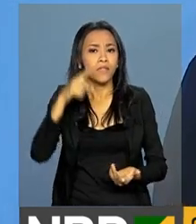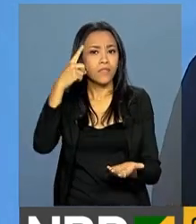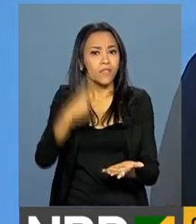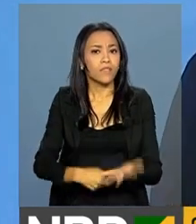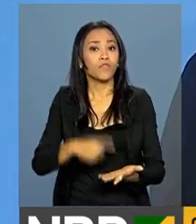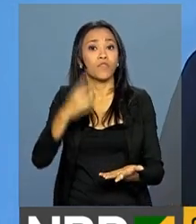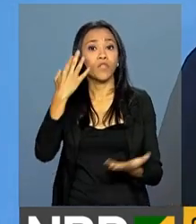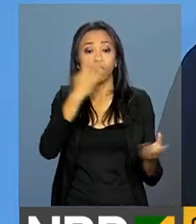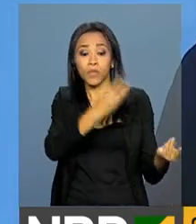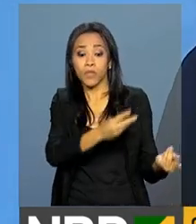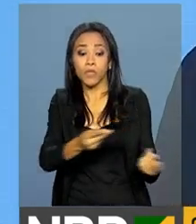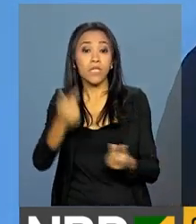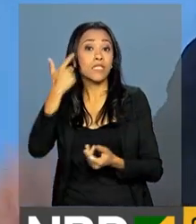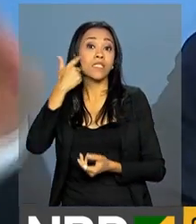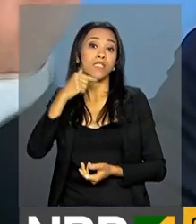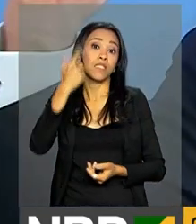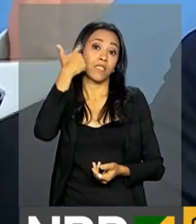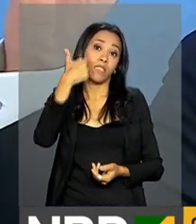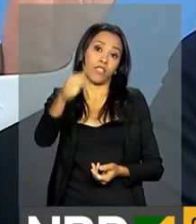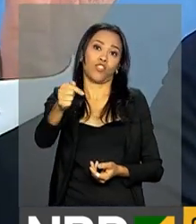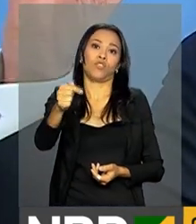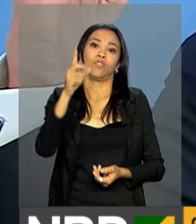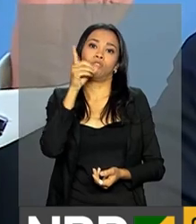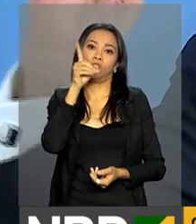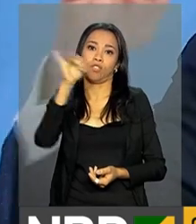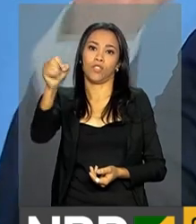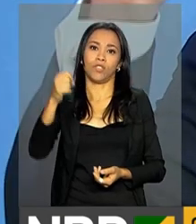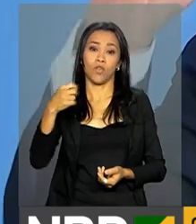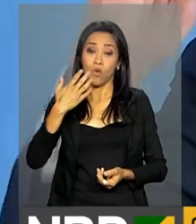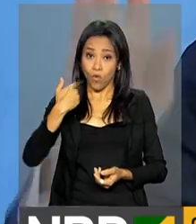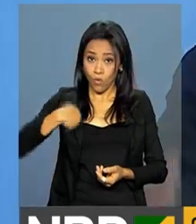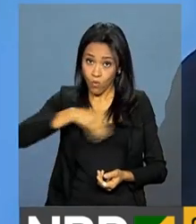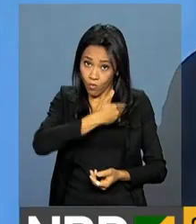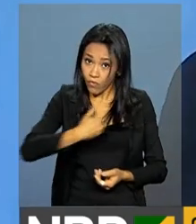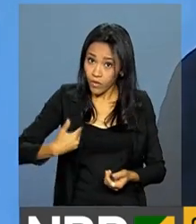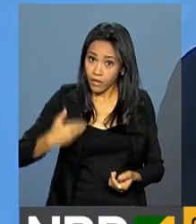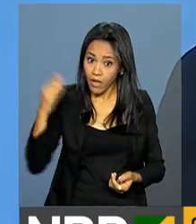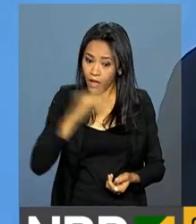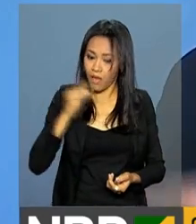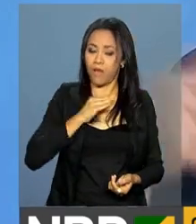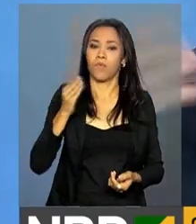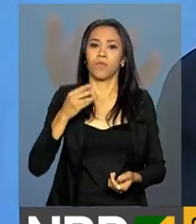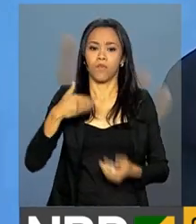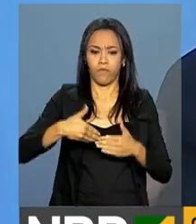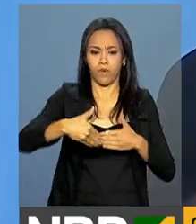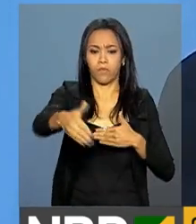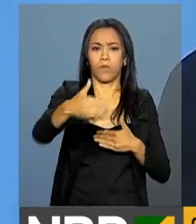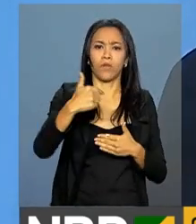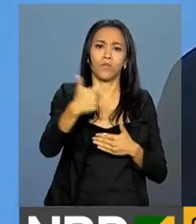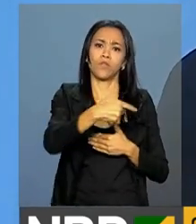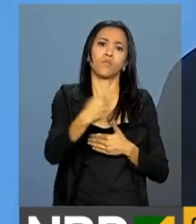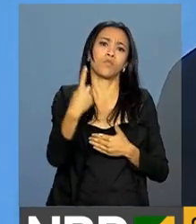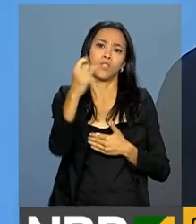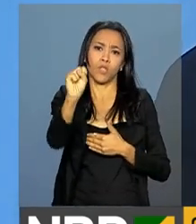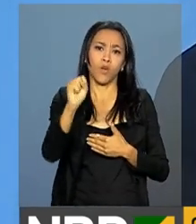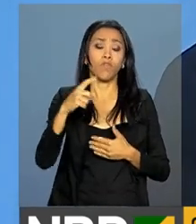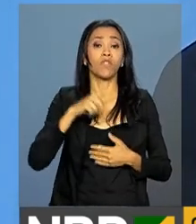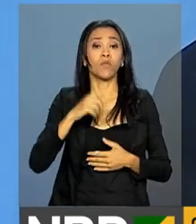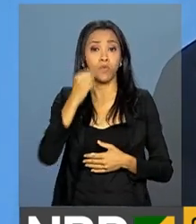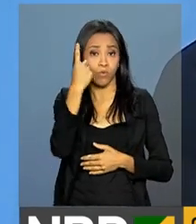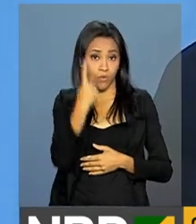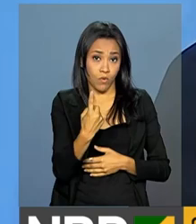em sete dias, não é? Porque o nosso governo é um governo rápido. Nós vamos até agora 2019, temos um ano e oito meses de